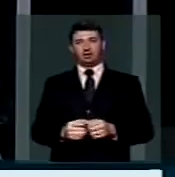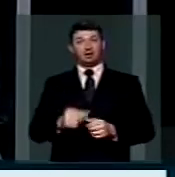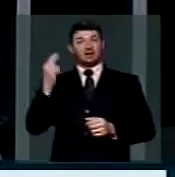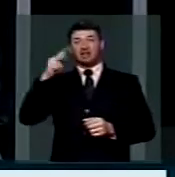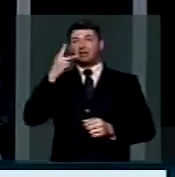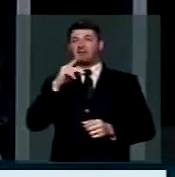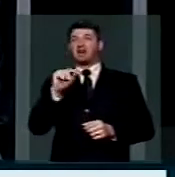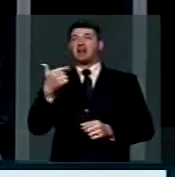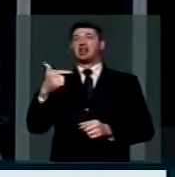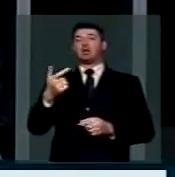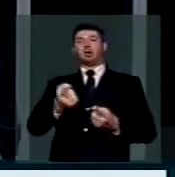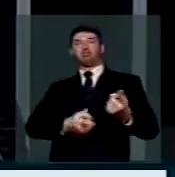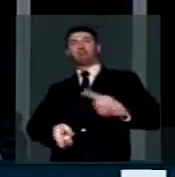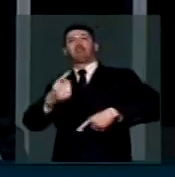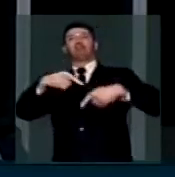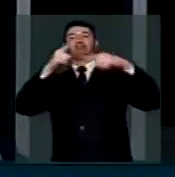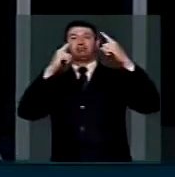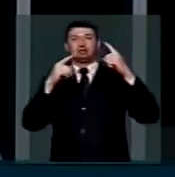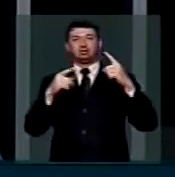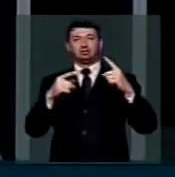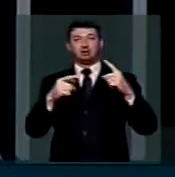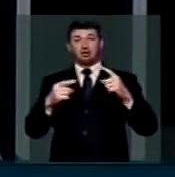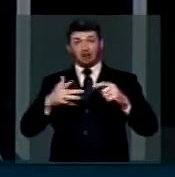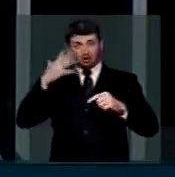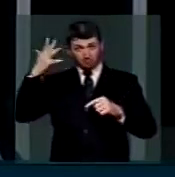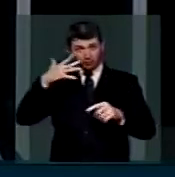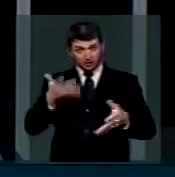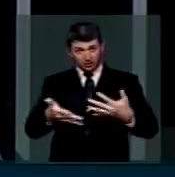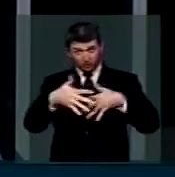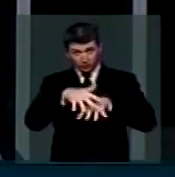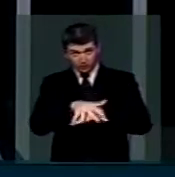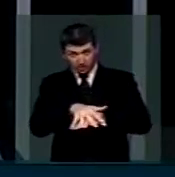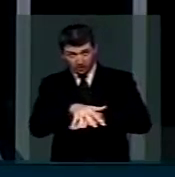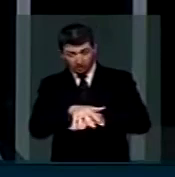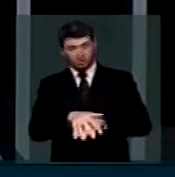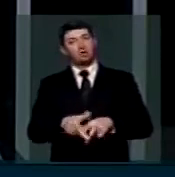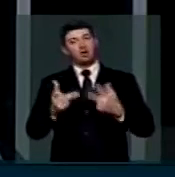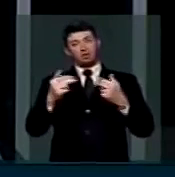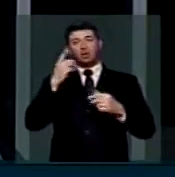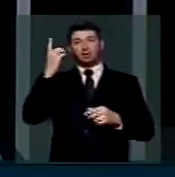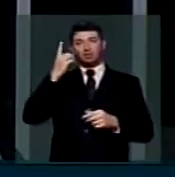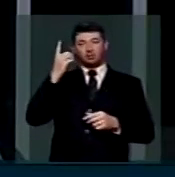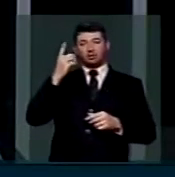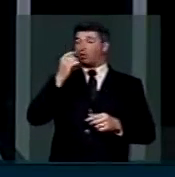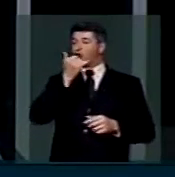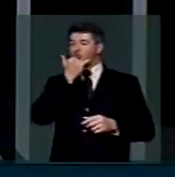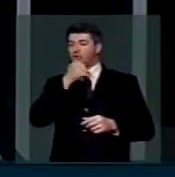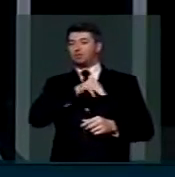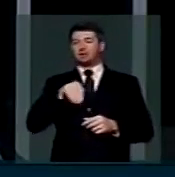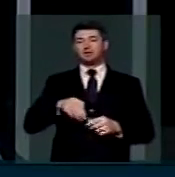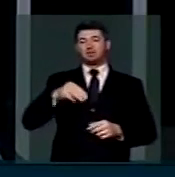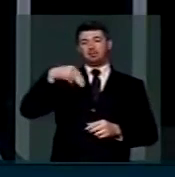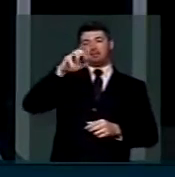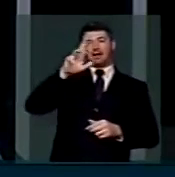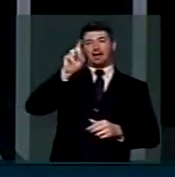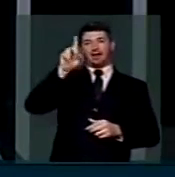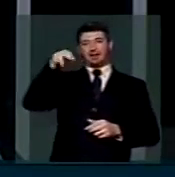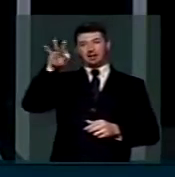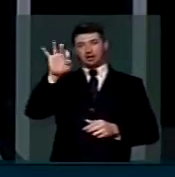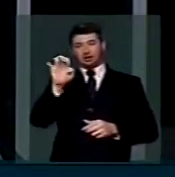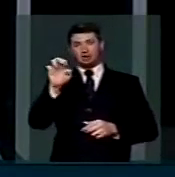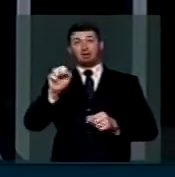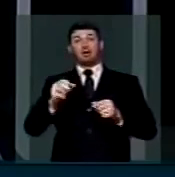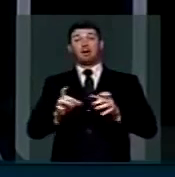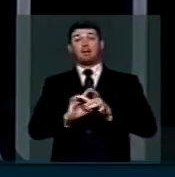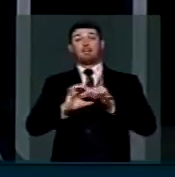transformação. A política da educação inclusiva, nas palavras do ministro Mercadante, permitiu um crescimento